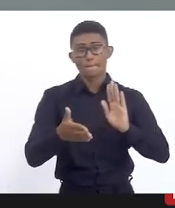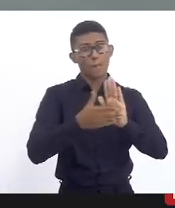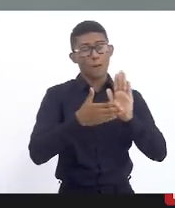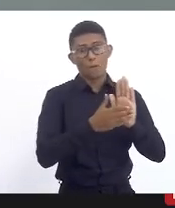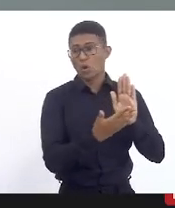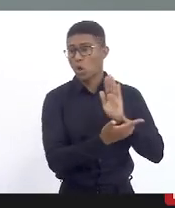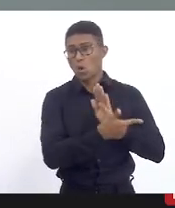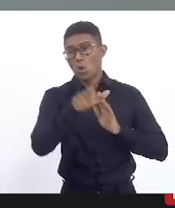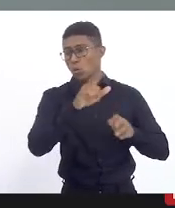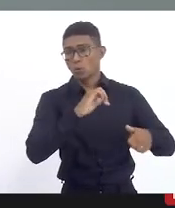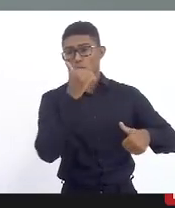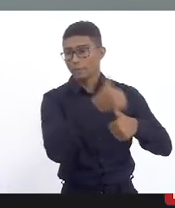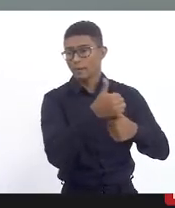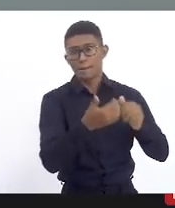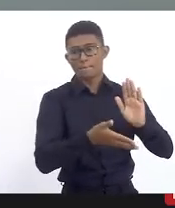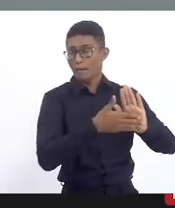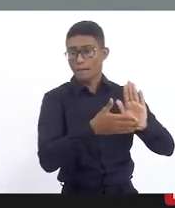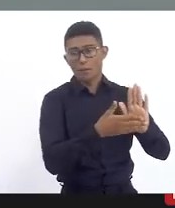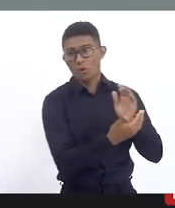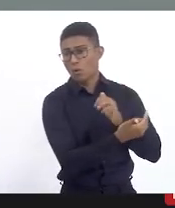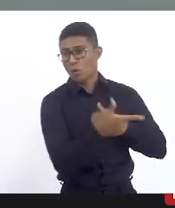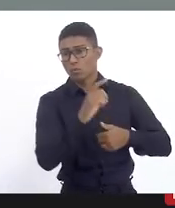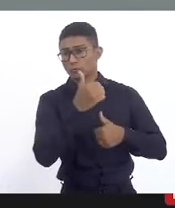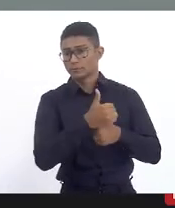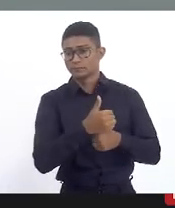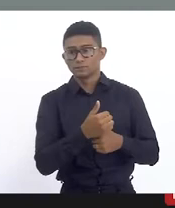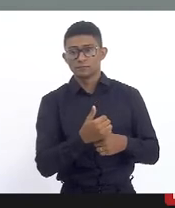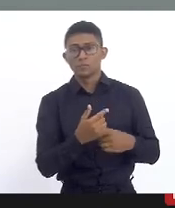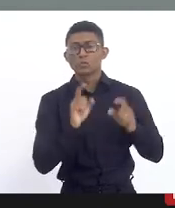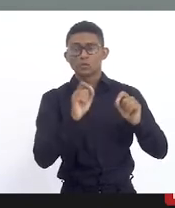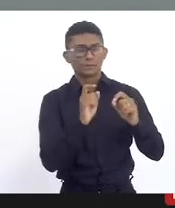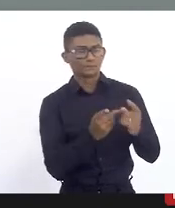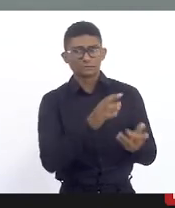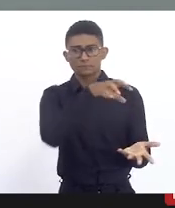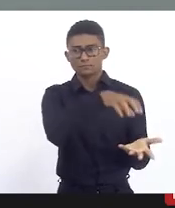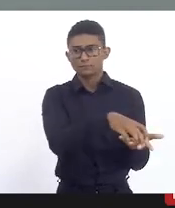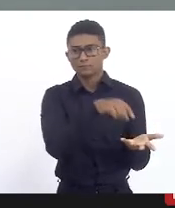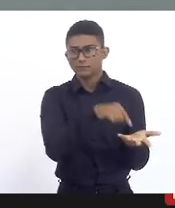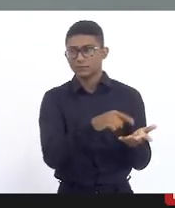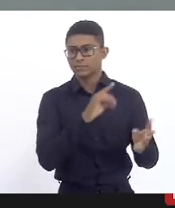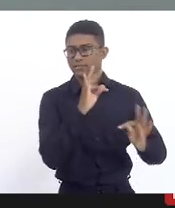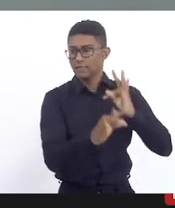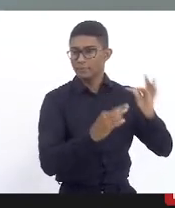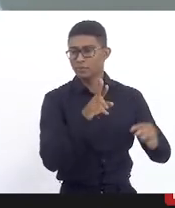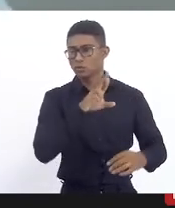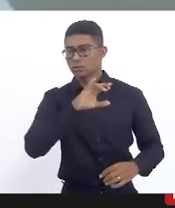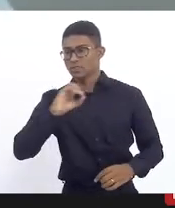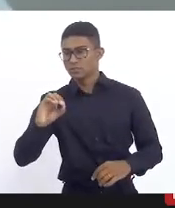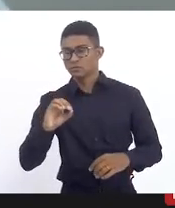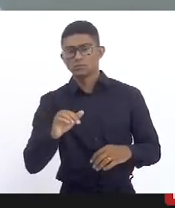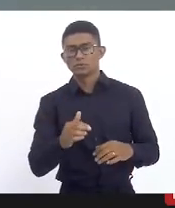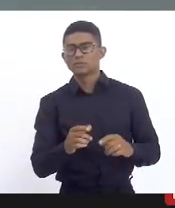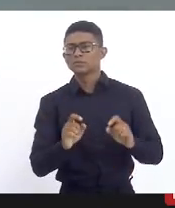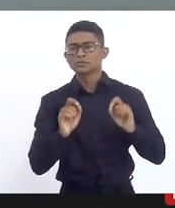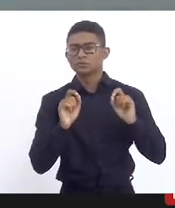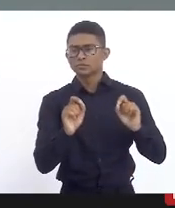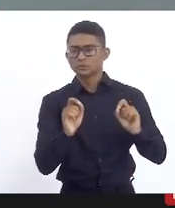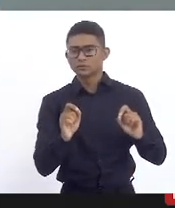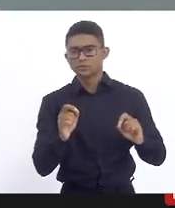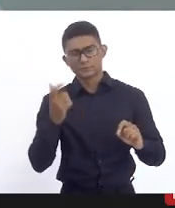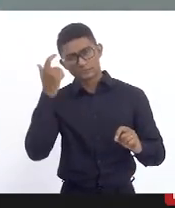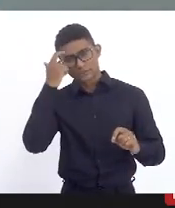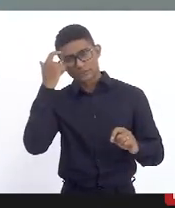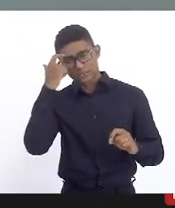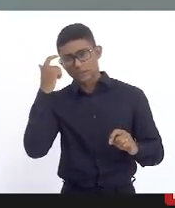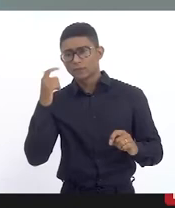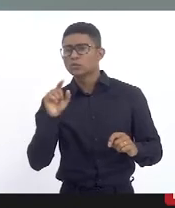alternativa à estação de tratamento de rio, que seria também uma estação de tratamento de rio, que seria você desviar os rios